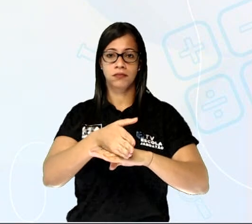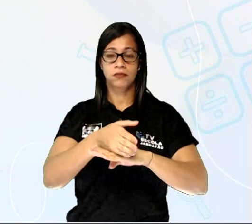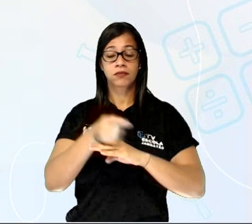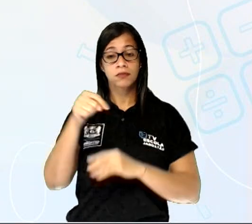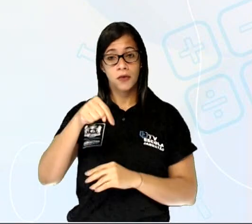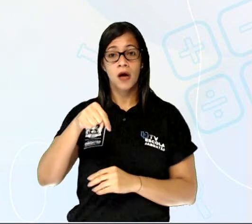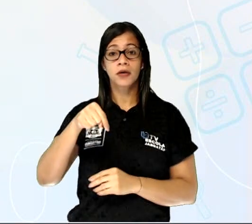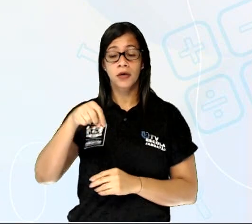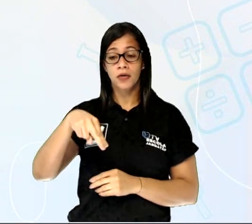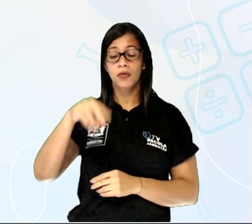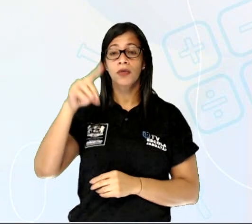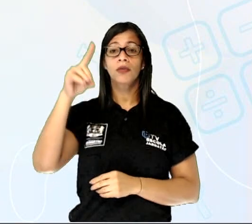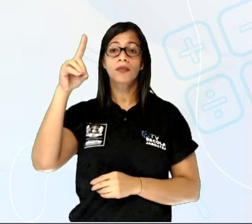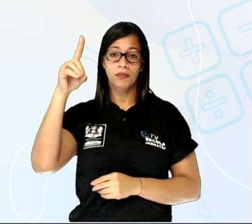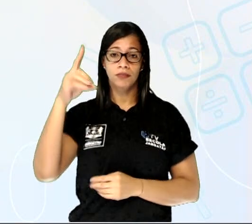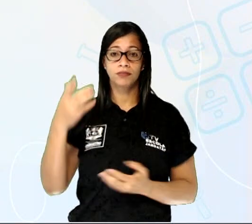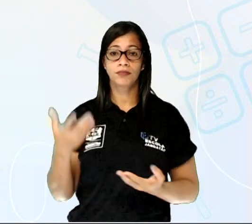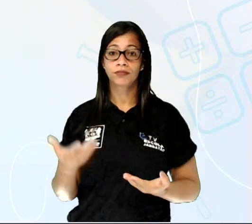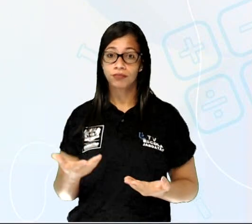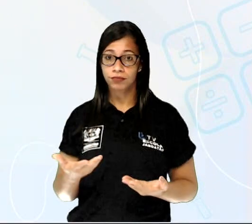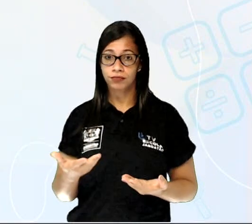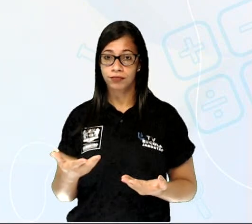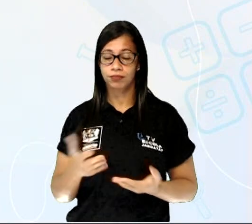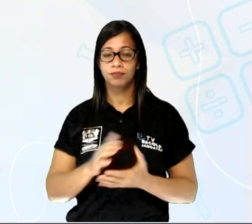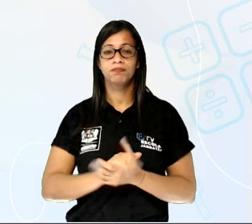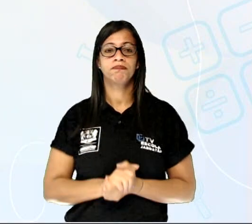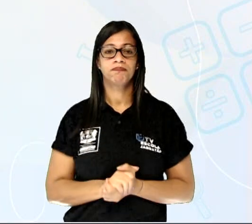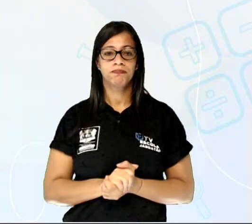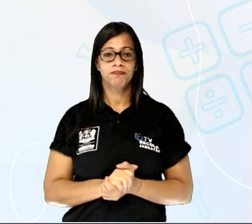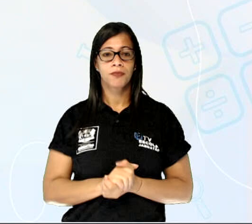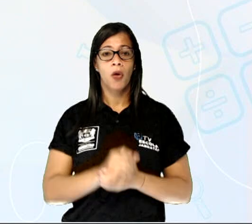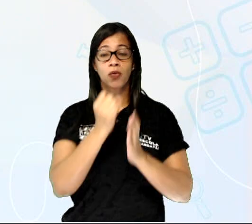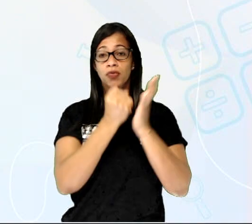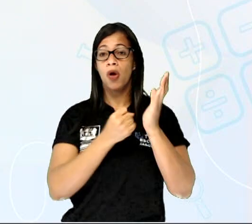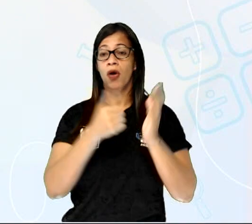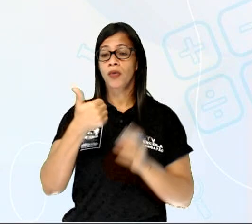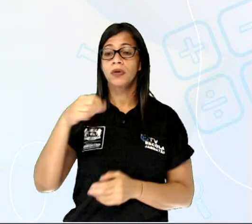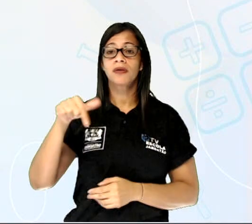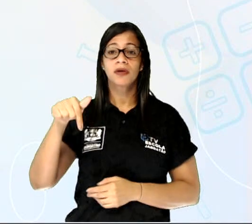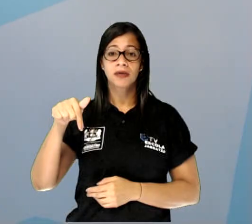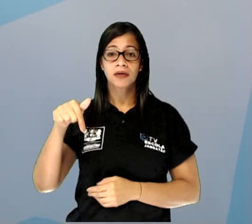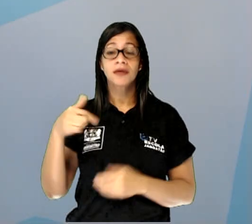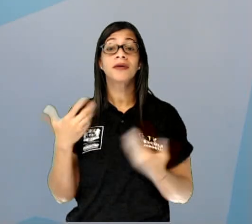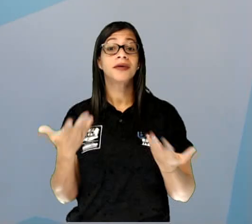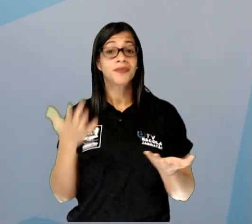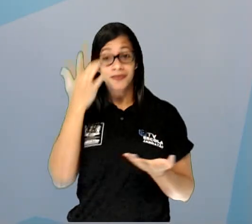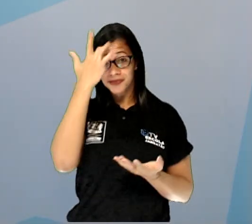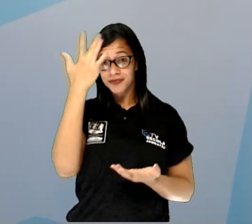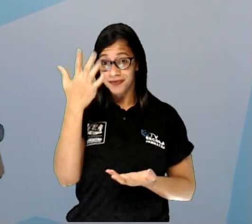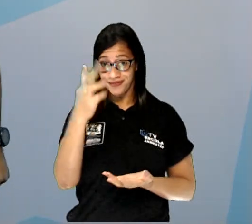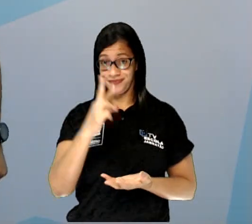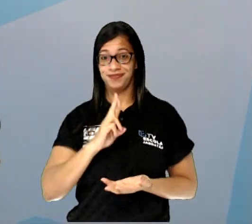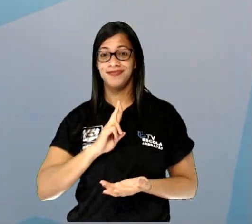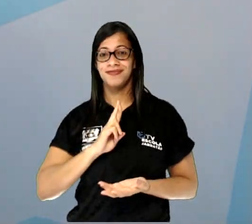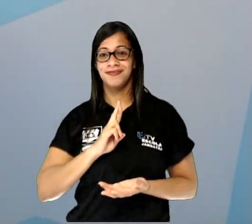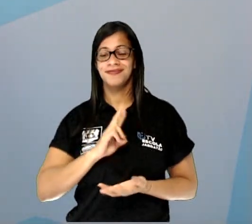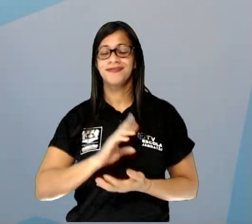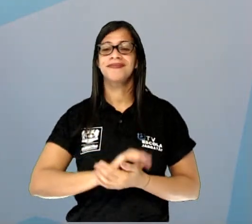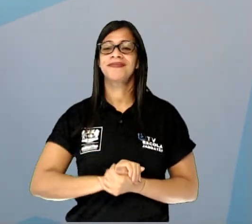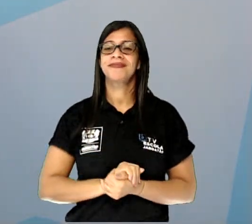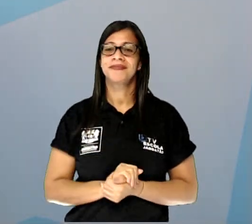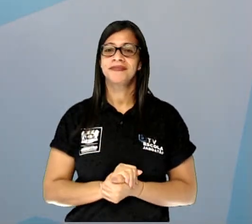ainda era colônia de Portugal, no século XVII. E aí, tá fácil de responder? Vem para cá.